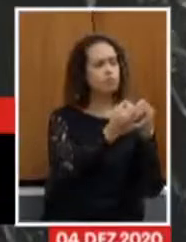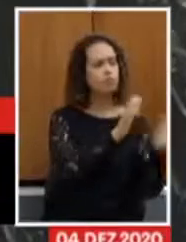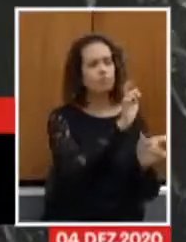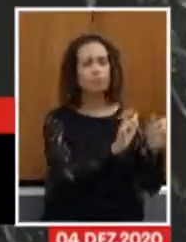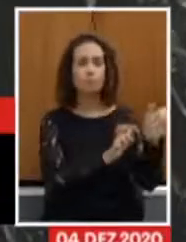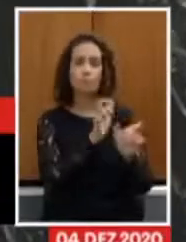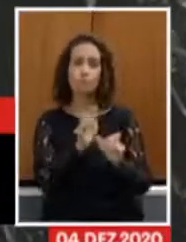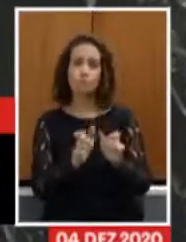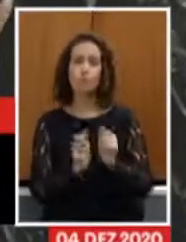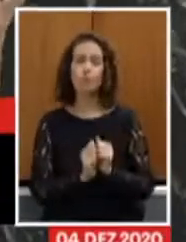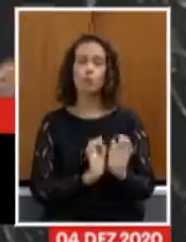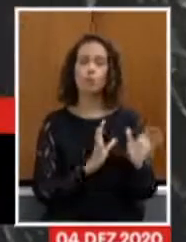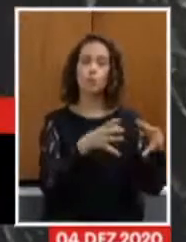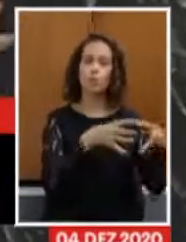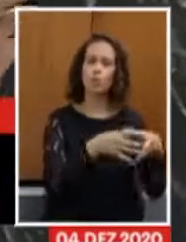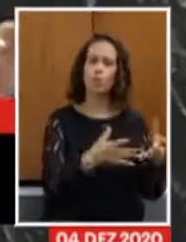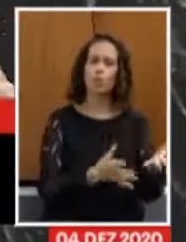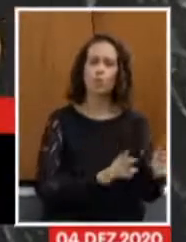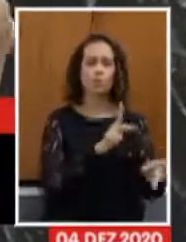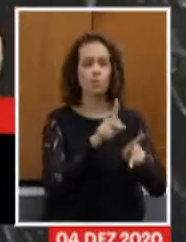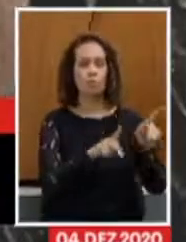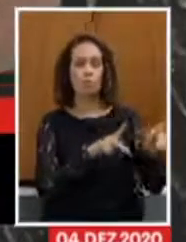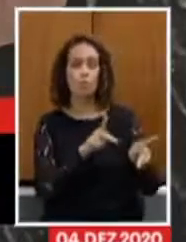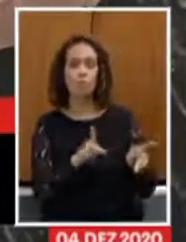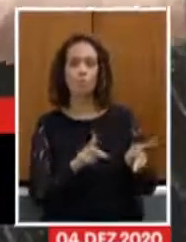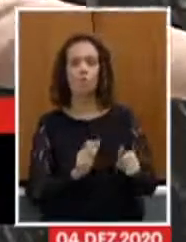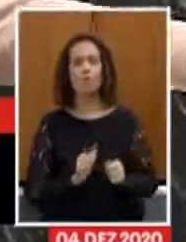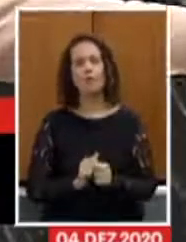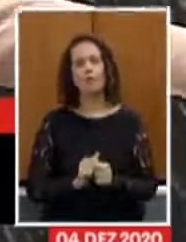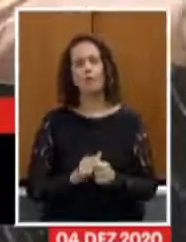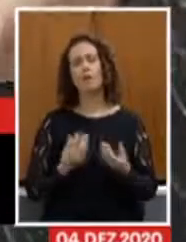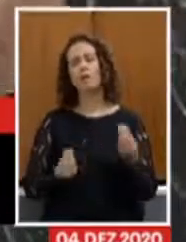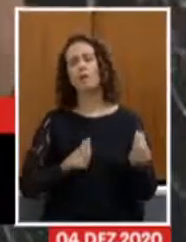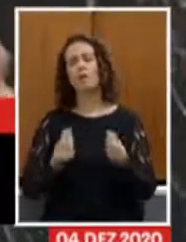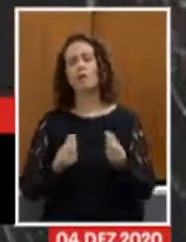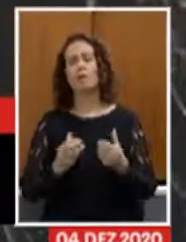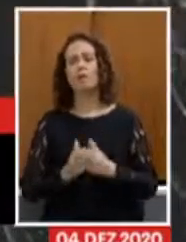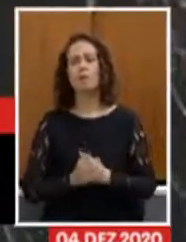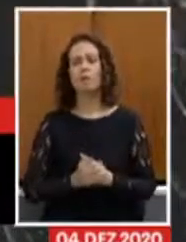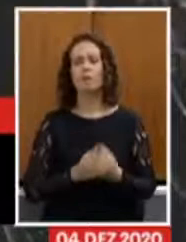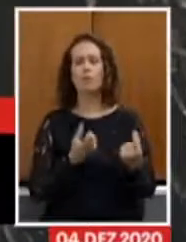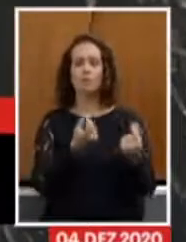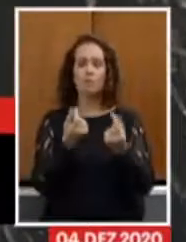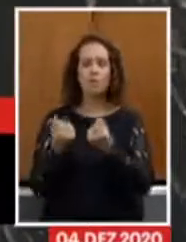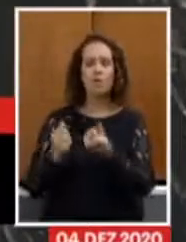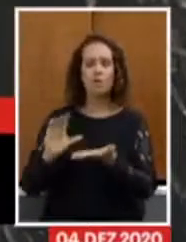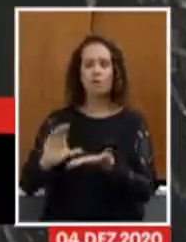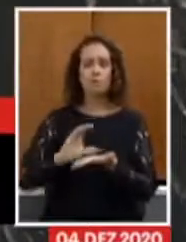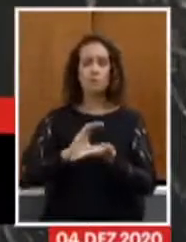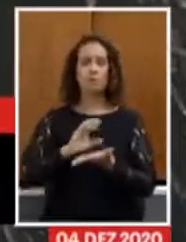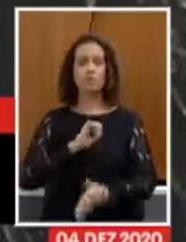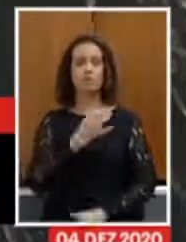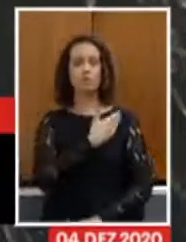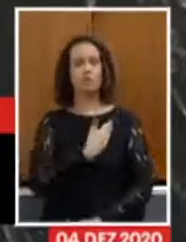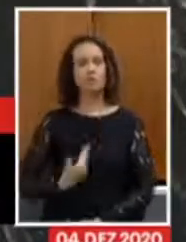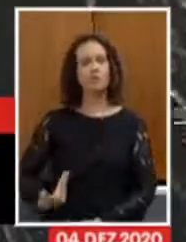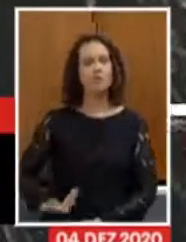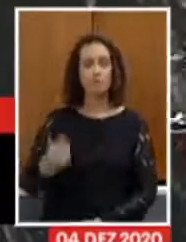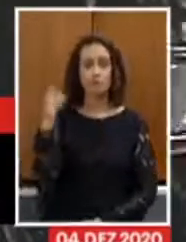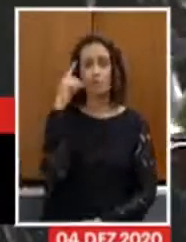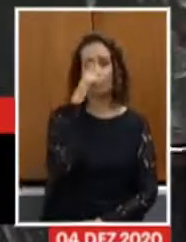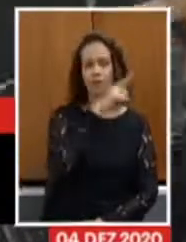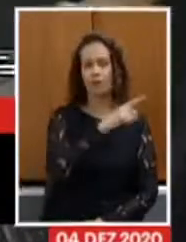1 da FAPEMIG, que é exatamente de onde retirar o recurso caso o governo enfrente dificuldades na sua